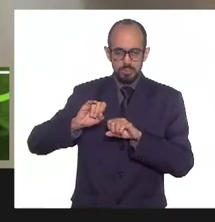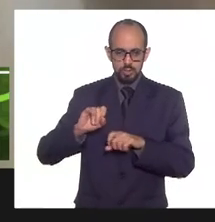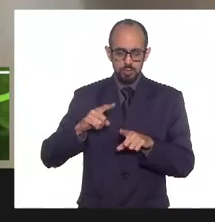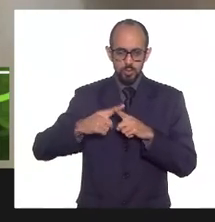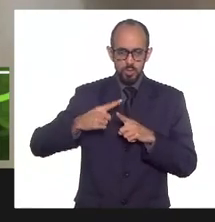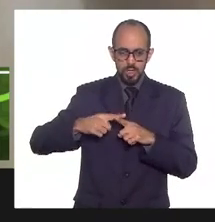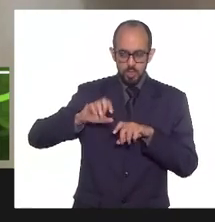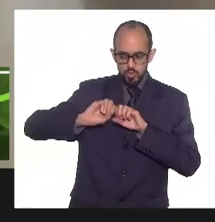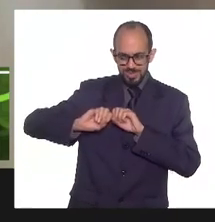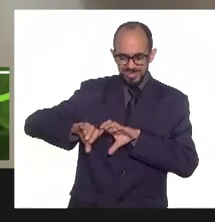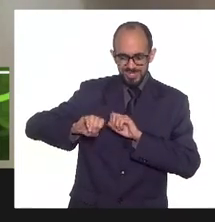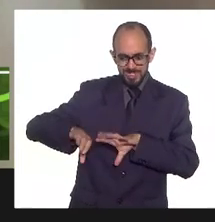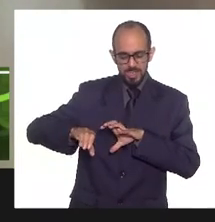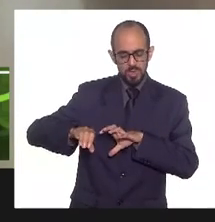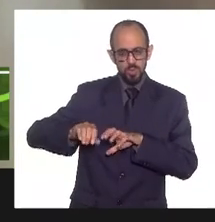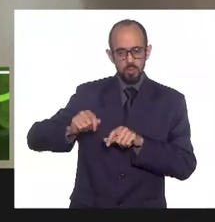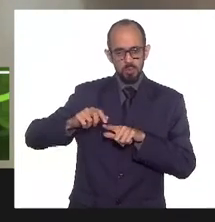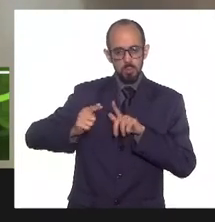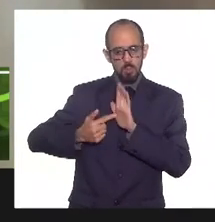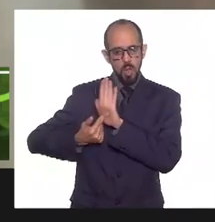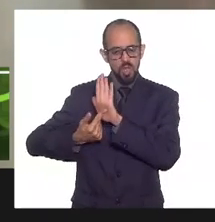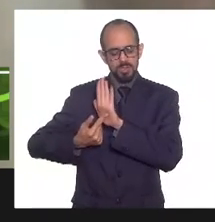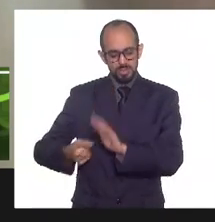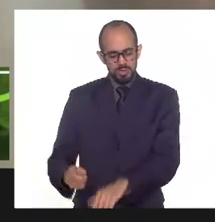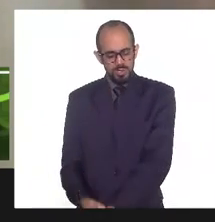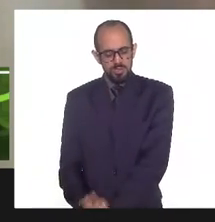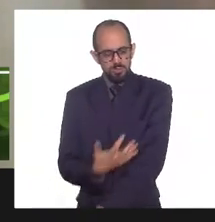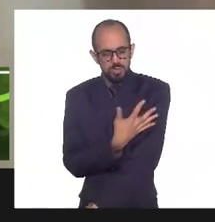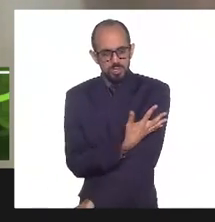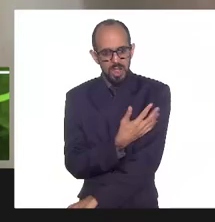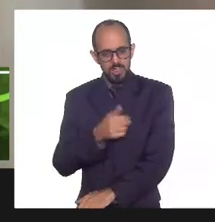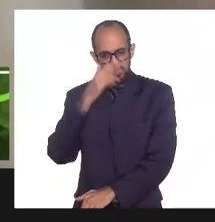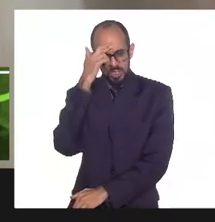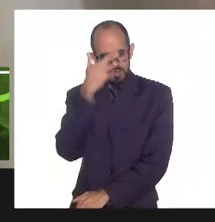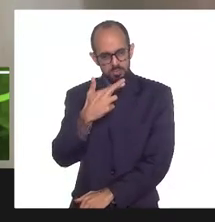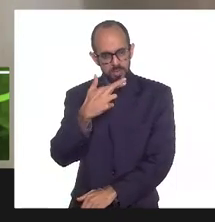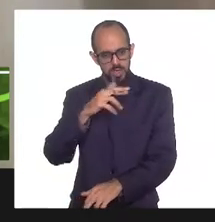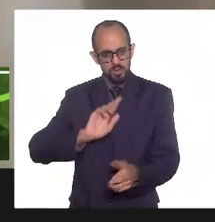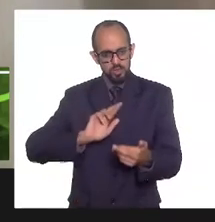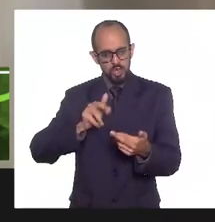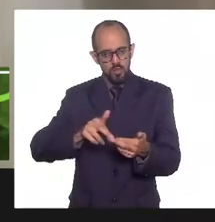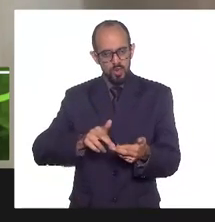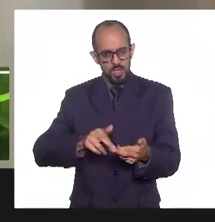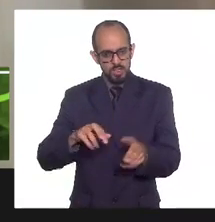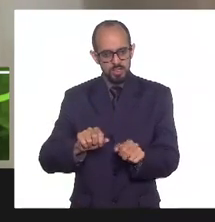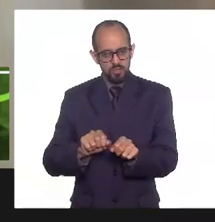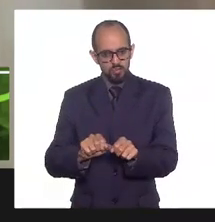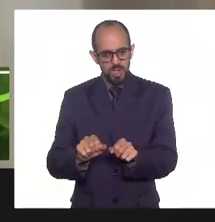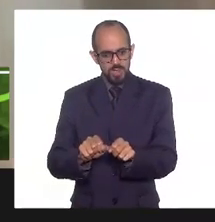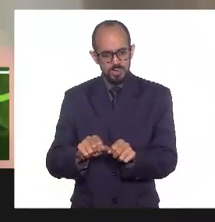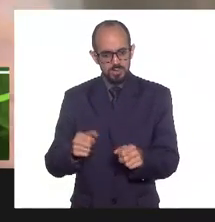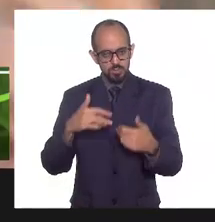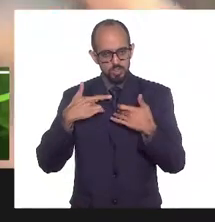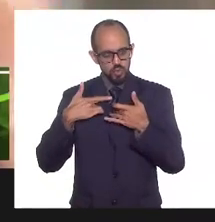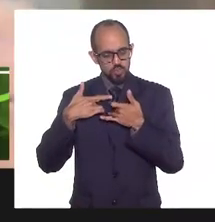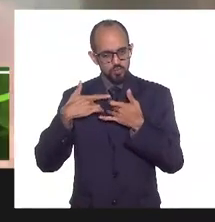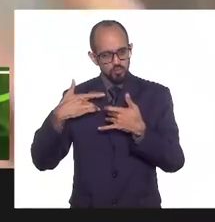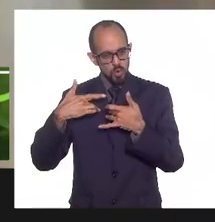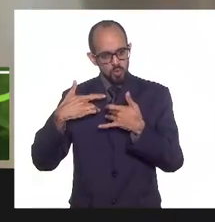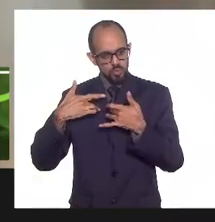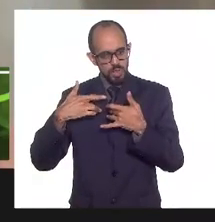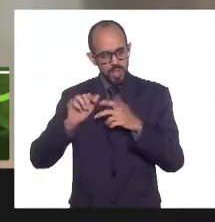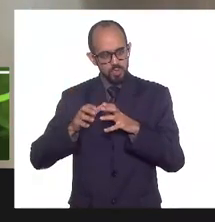nas escolas desenvolve sensibilidade faz respeitar diferenças faz as pessoas montarem seus grupos e poderem